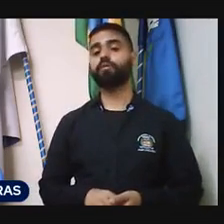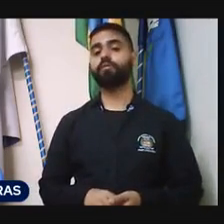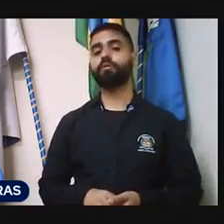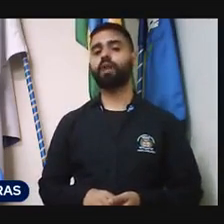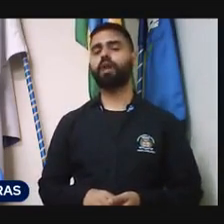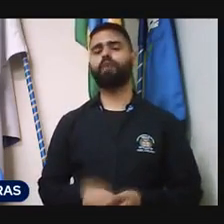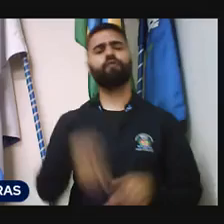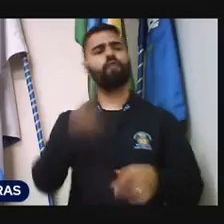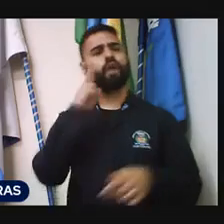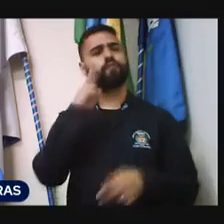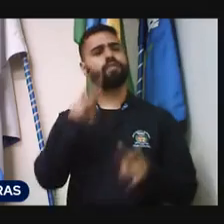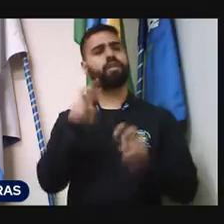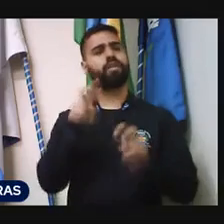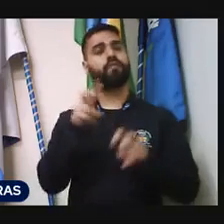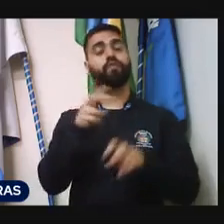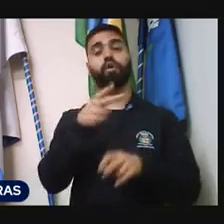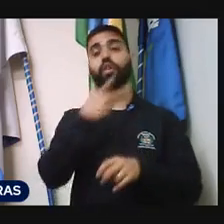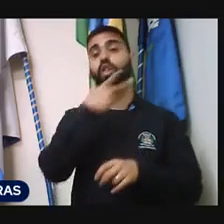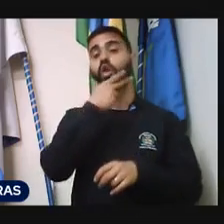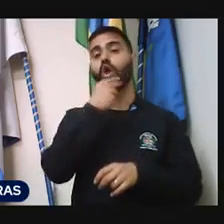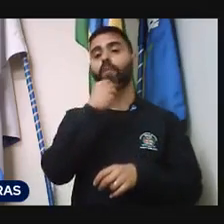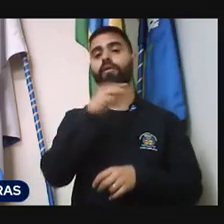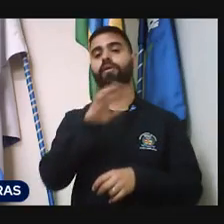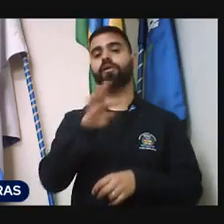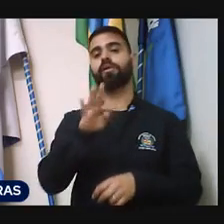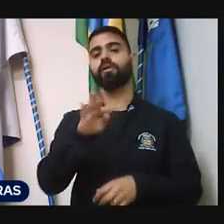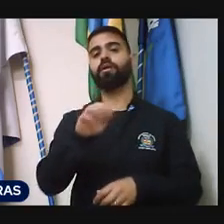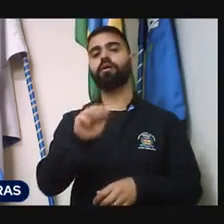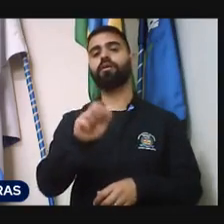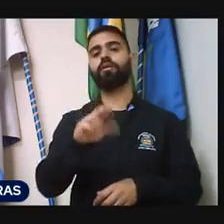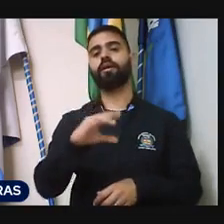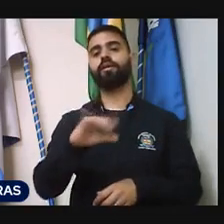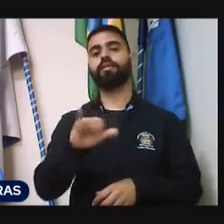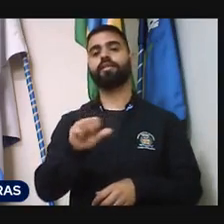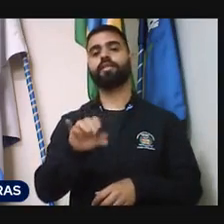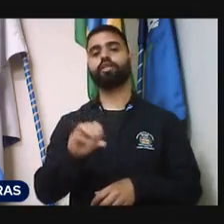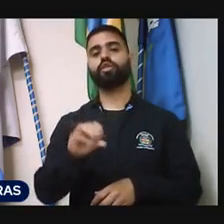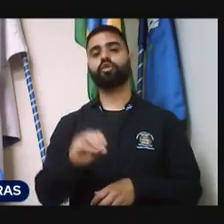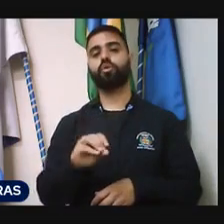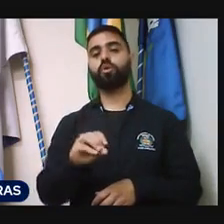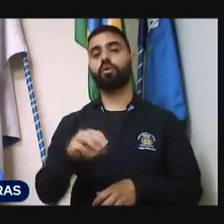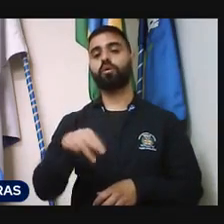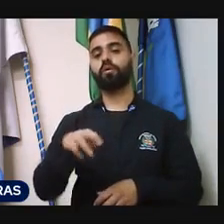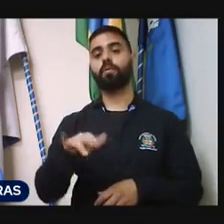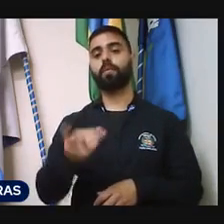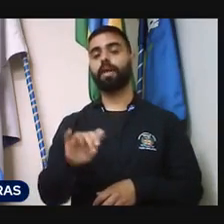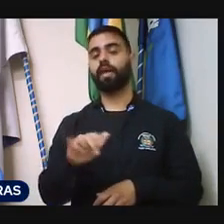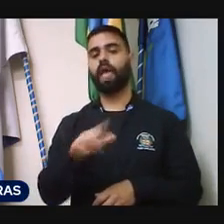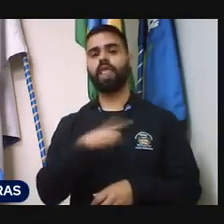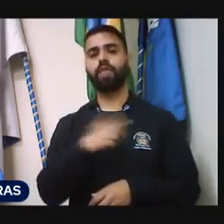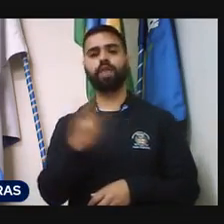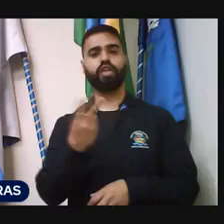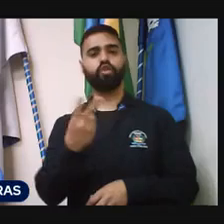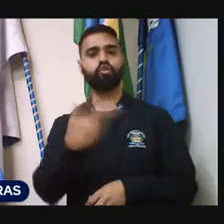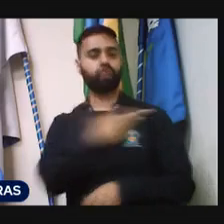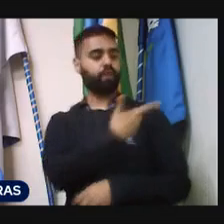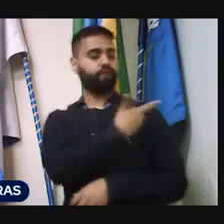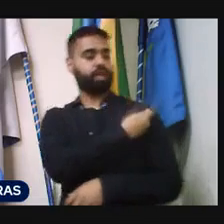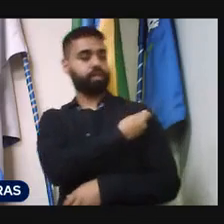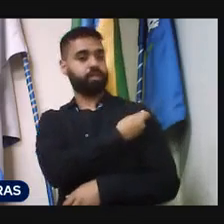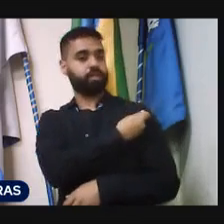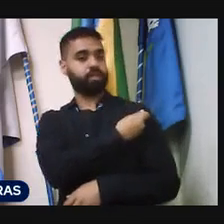globo.com o ator Tarcísio Meira faleceu tomou duas doses de vacina